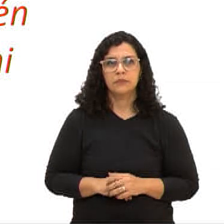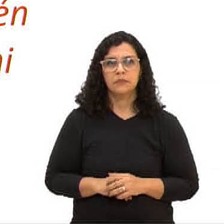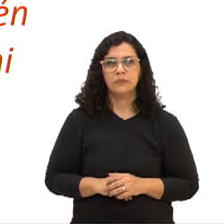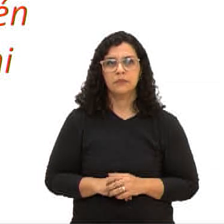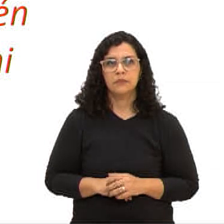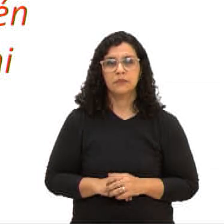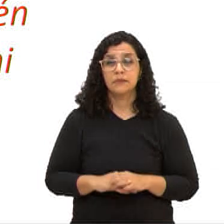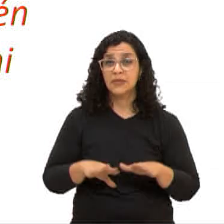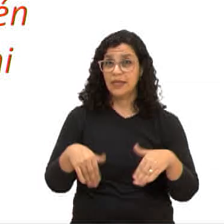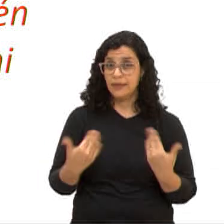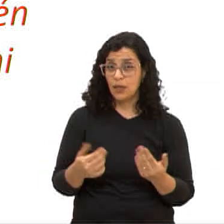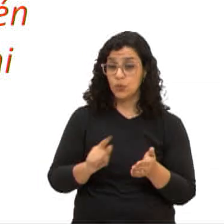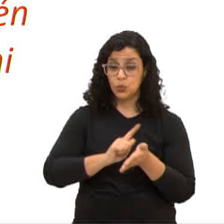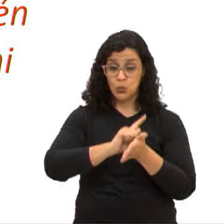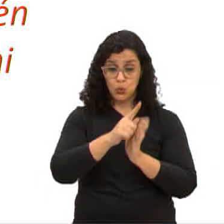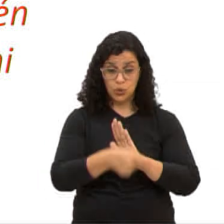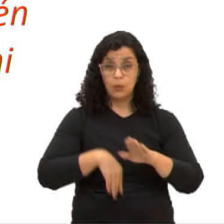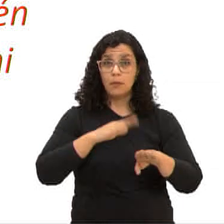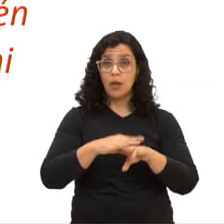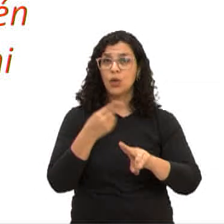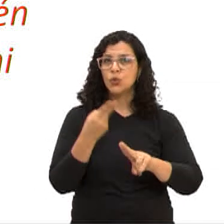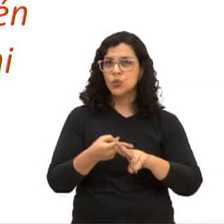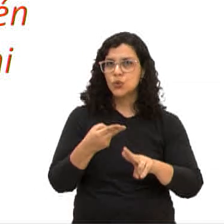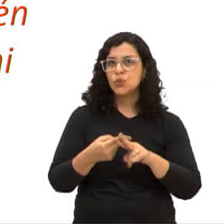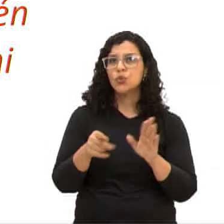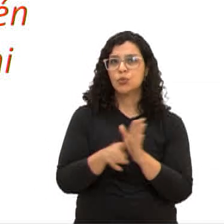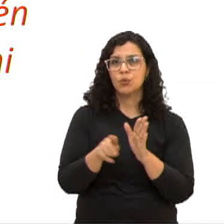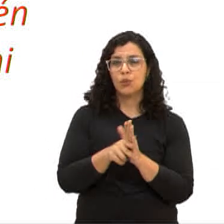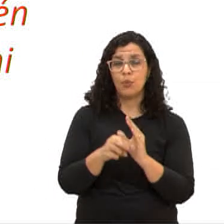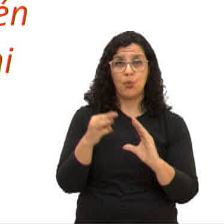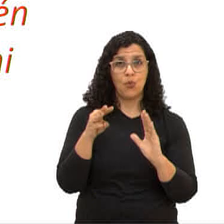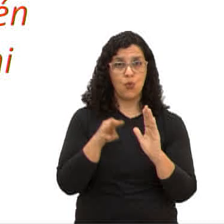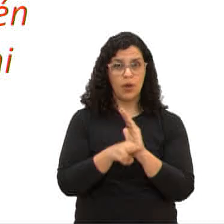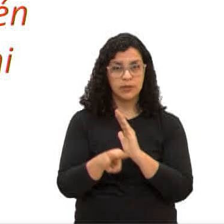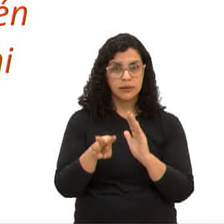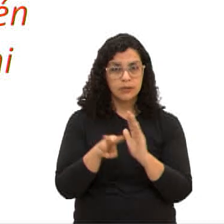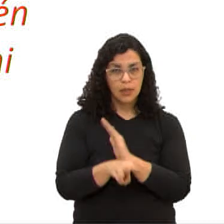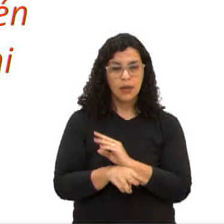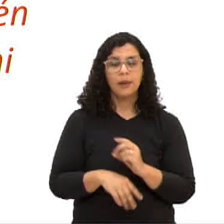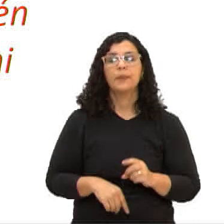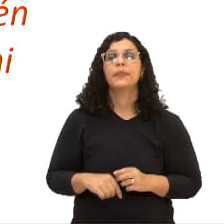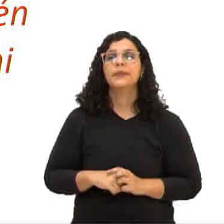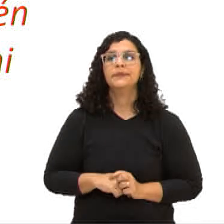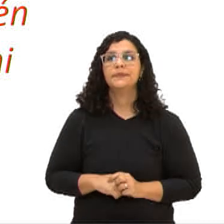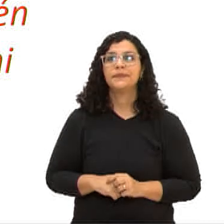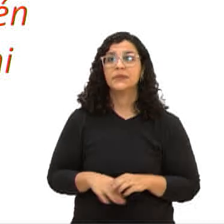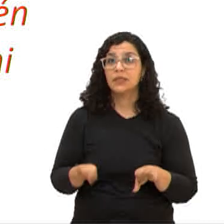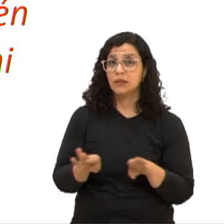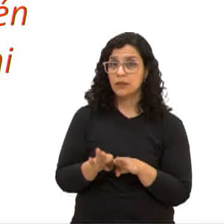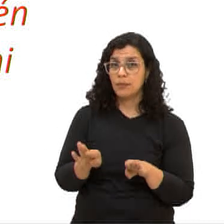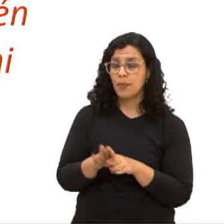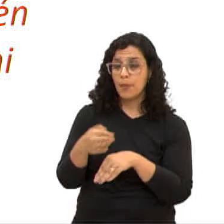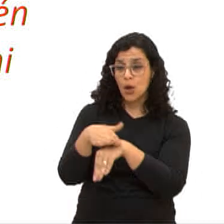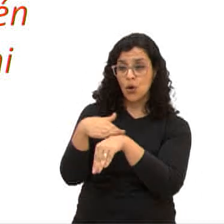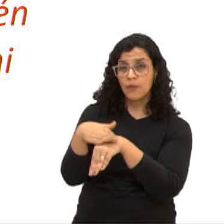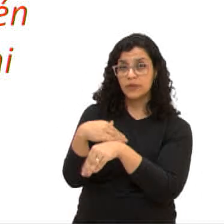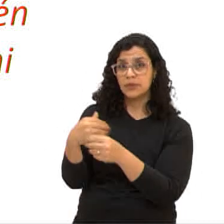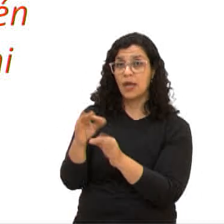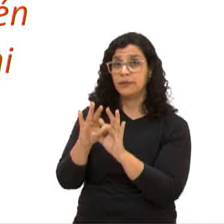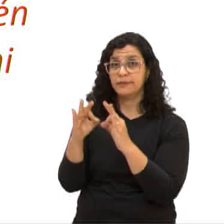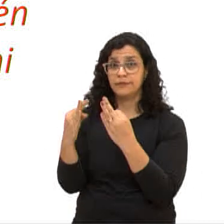a meus amigos. Então, os gêneros que eu mais uso são as mensagens instantâneas no WhatsApp. Eu utilizo para conversar com os